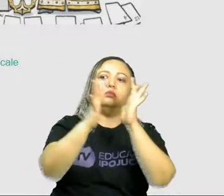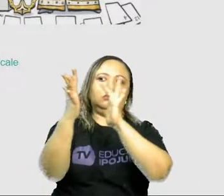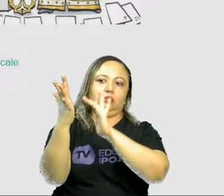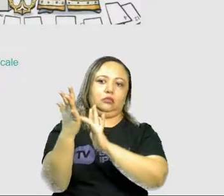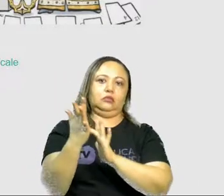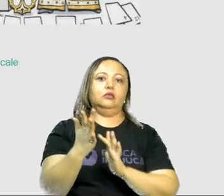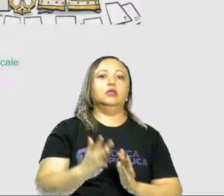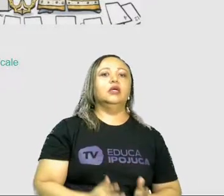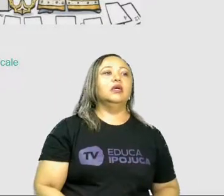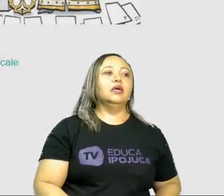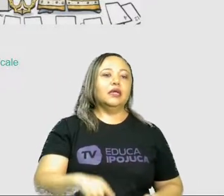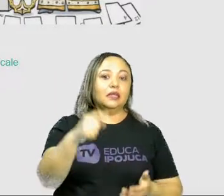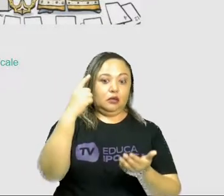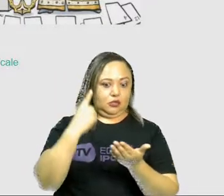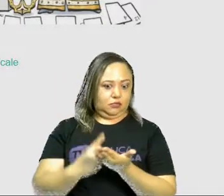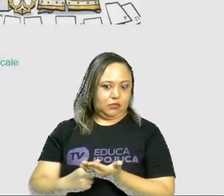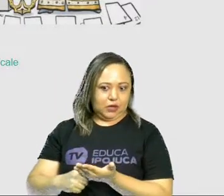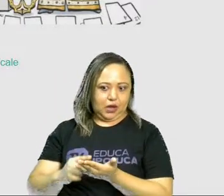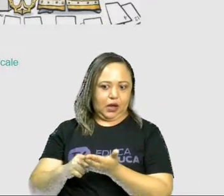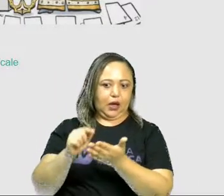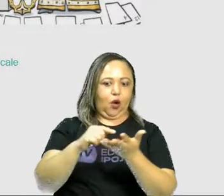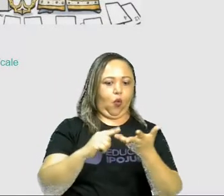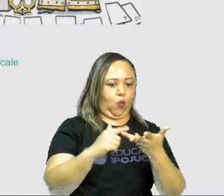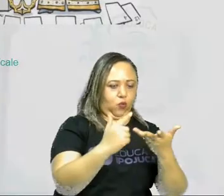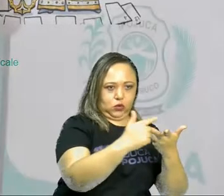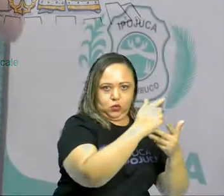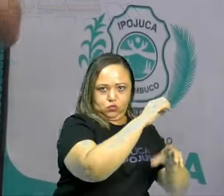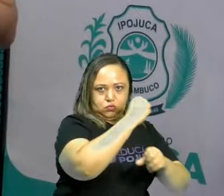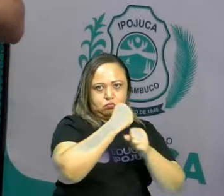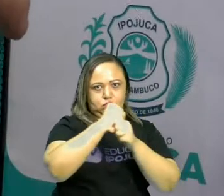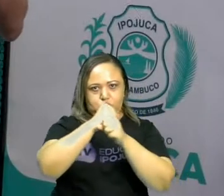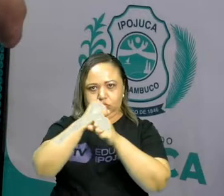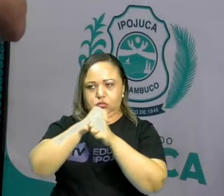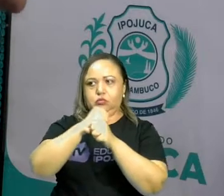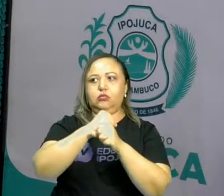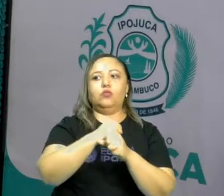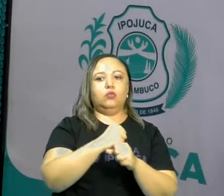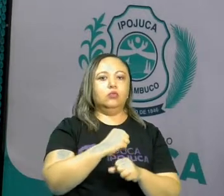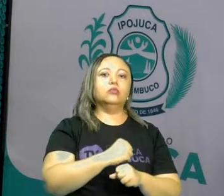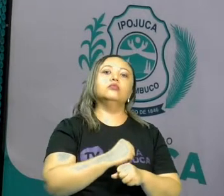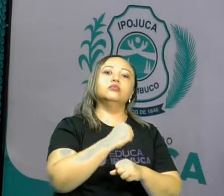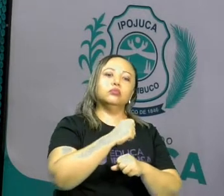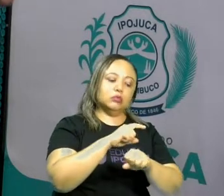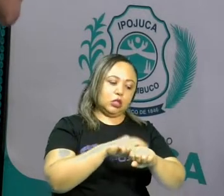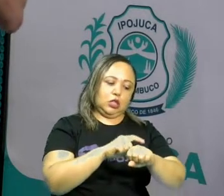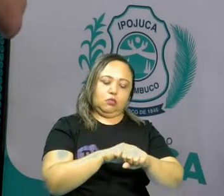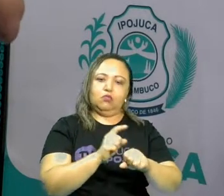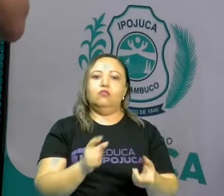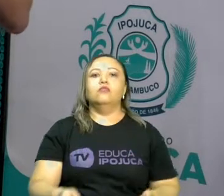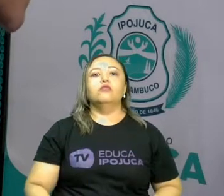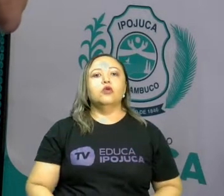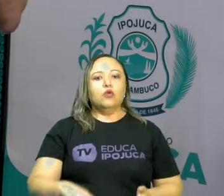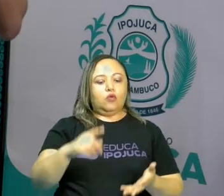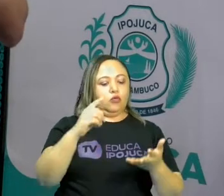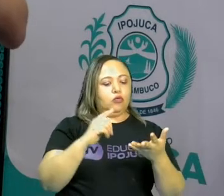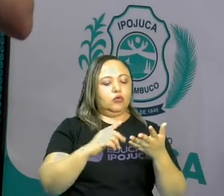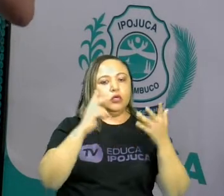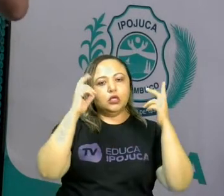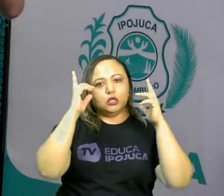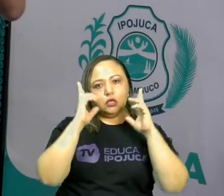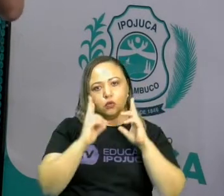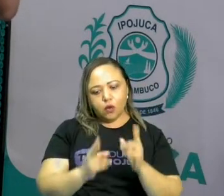esse forma de marcação de tempo o tempo cronológico minha reta indo para frente ele é